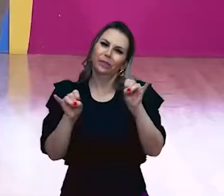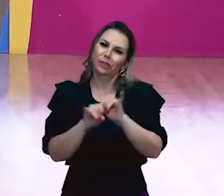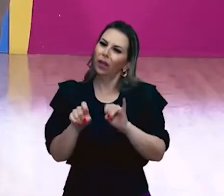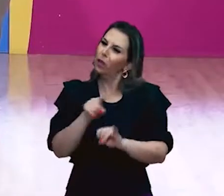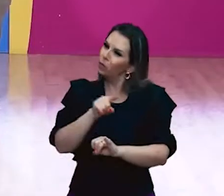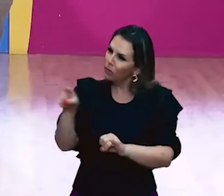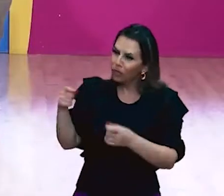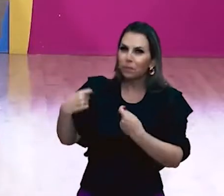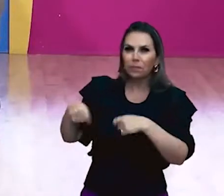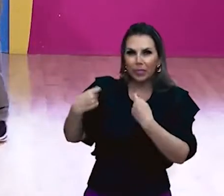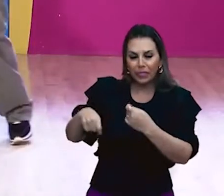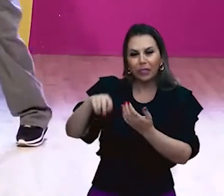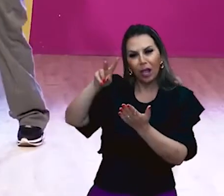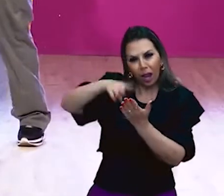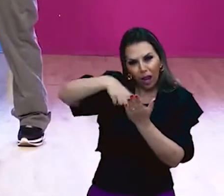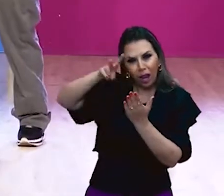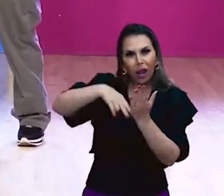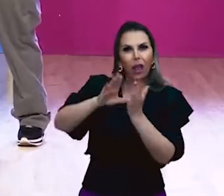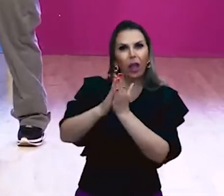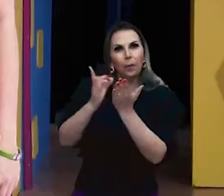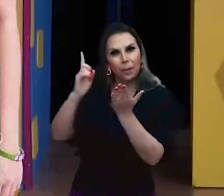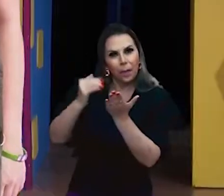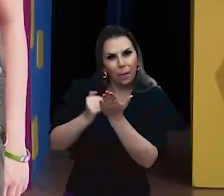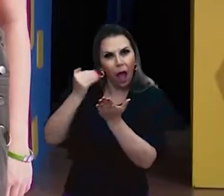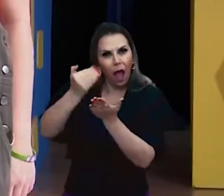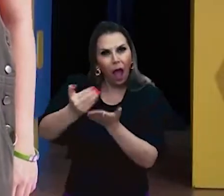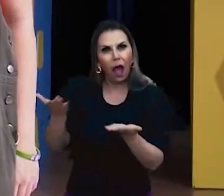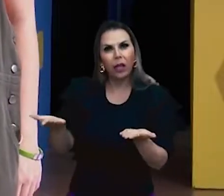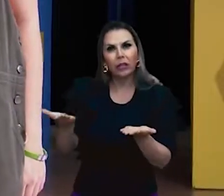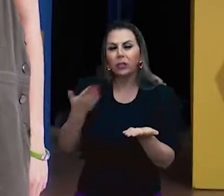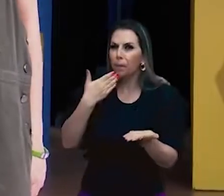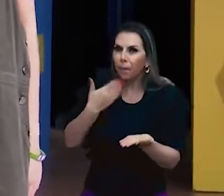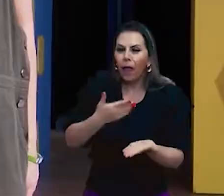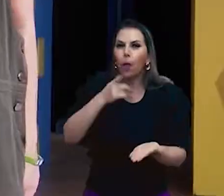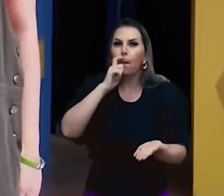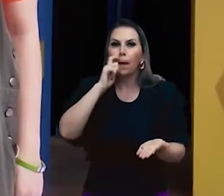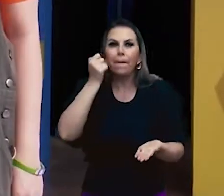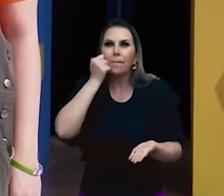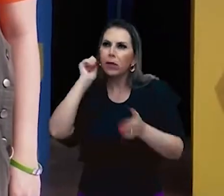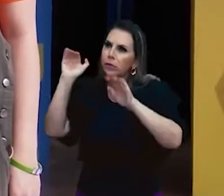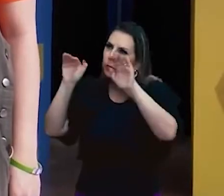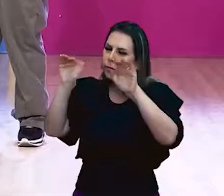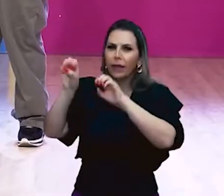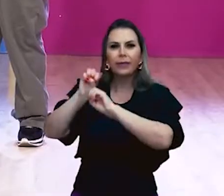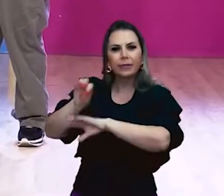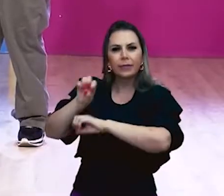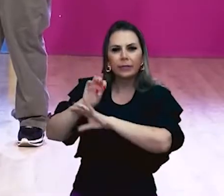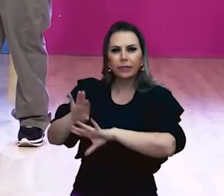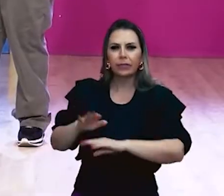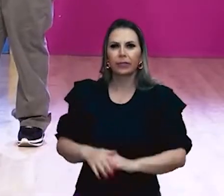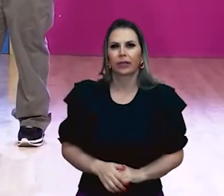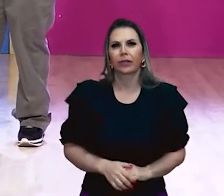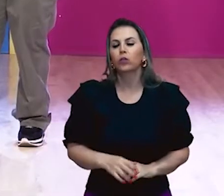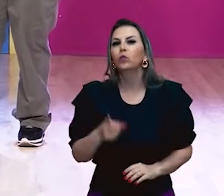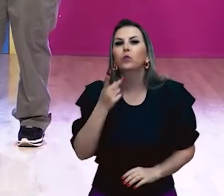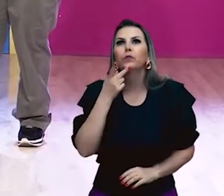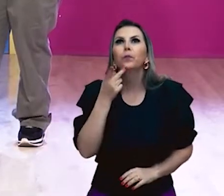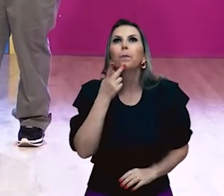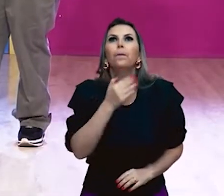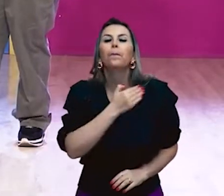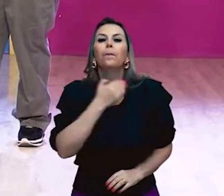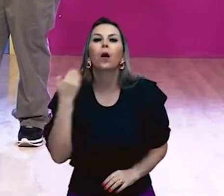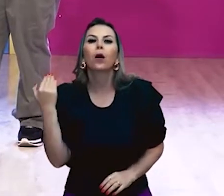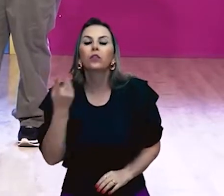baboseira! Gente, vocês precisam ler mais a Bíblia, sabia? Vocês têm que pedir para os seus pais ensinarem para vocês. Juju, a gente não